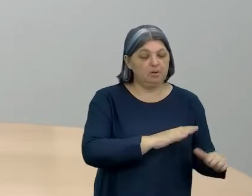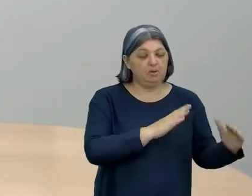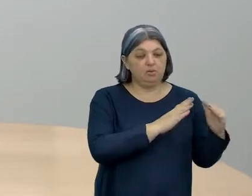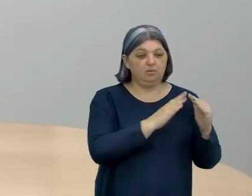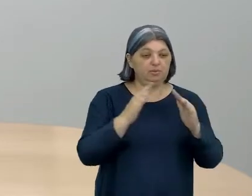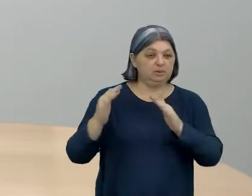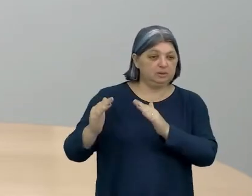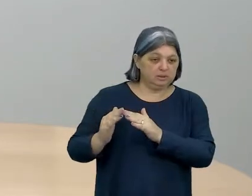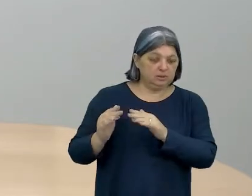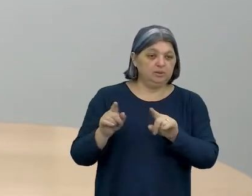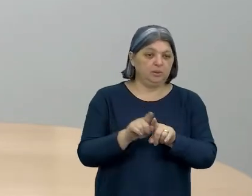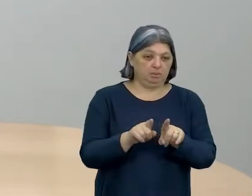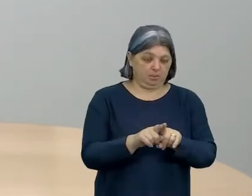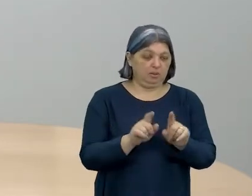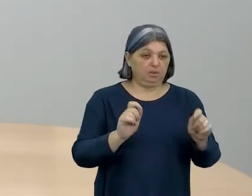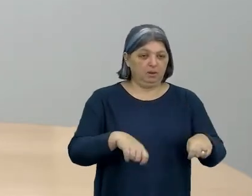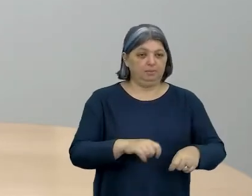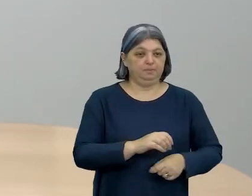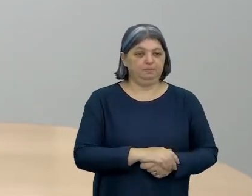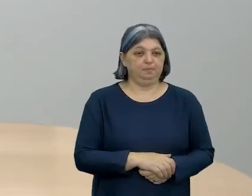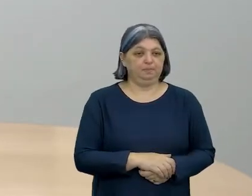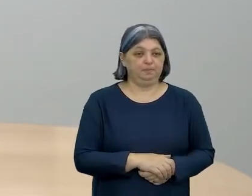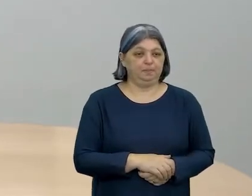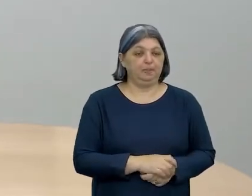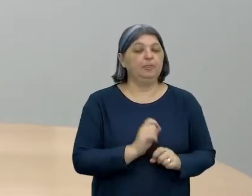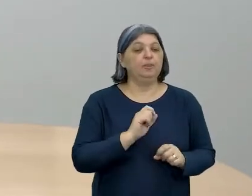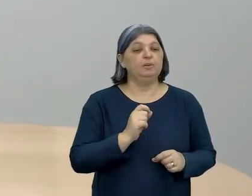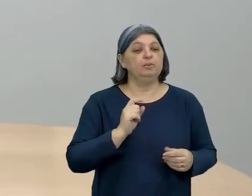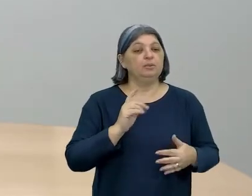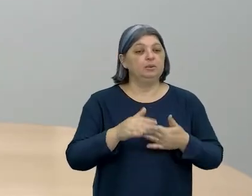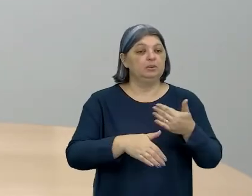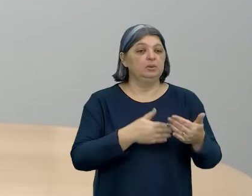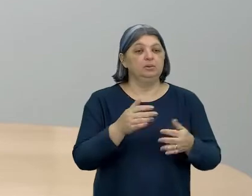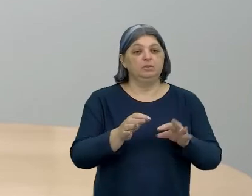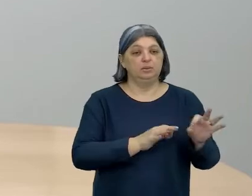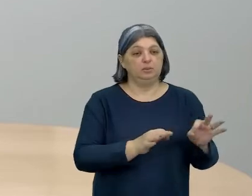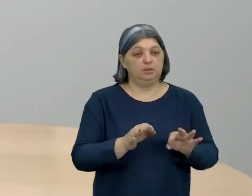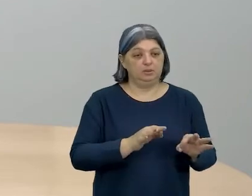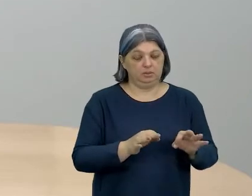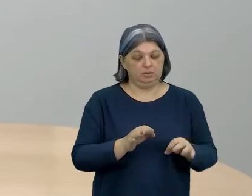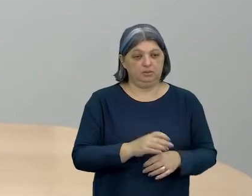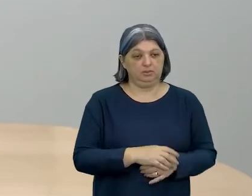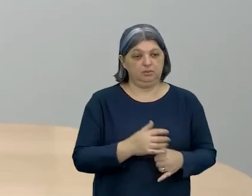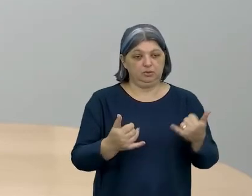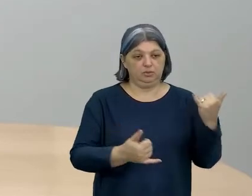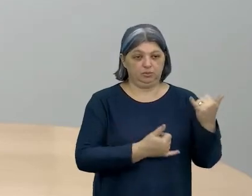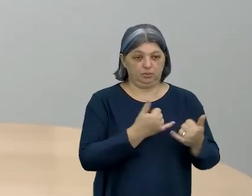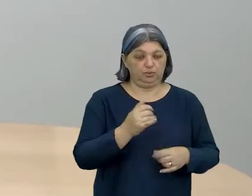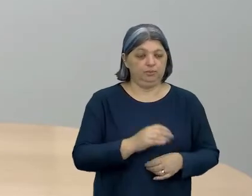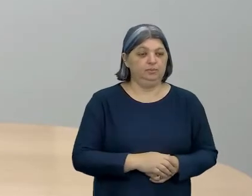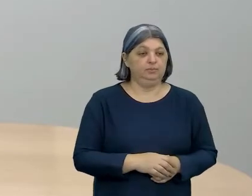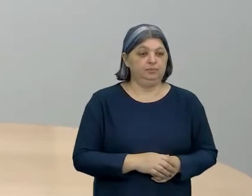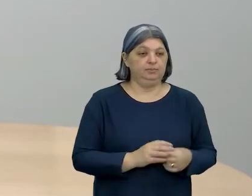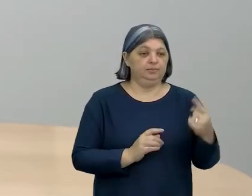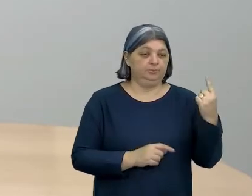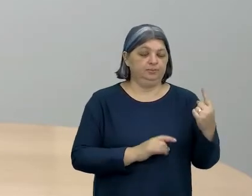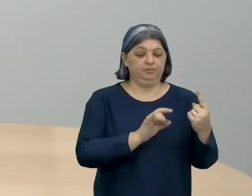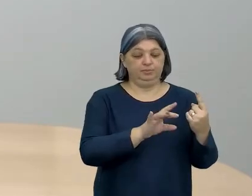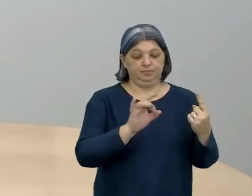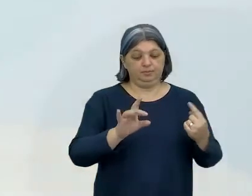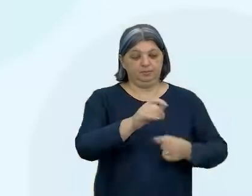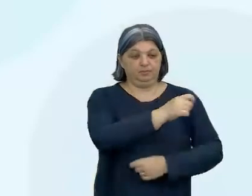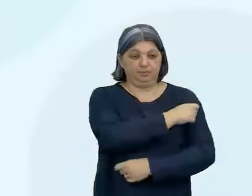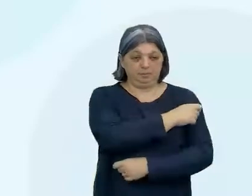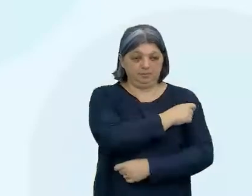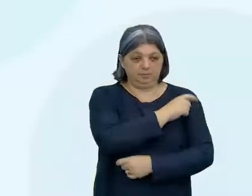vizinhos. Quais são as etapas de preparação aí desse jogo? 1. Cada estudante, em seu diário de